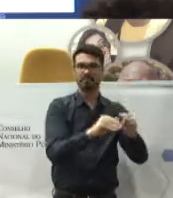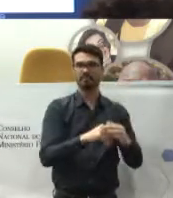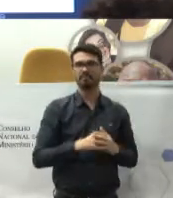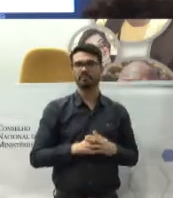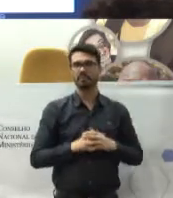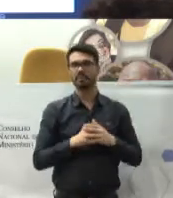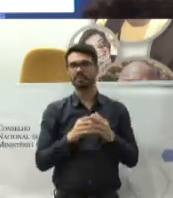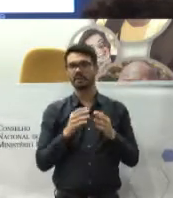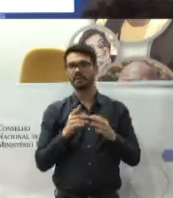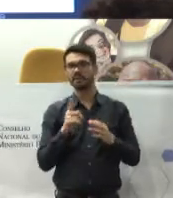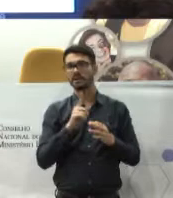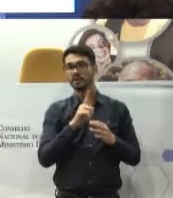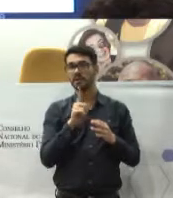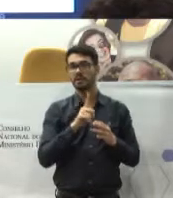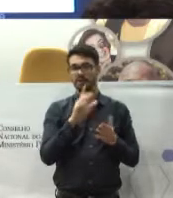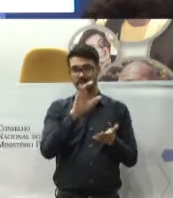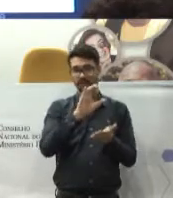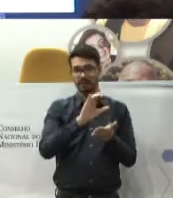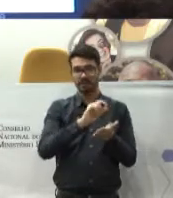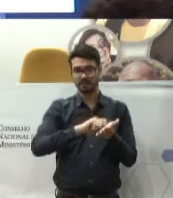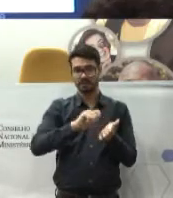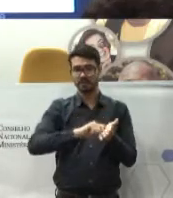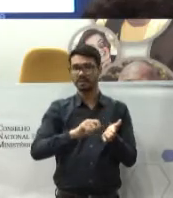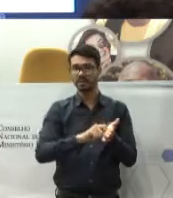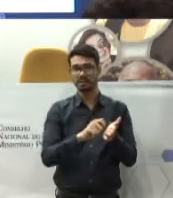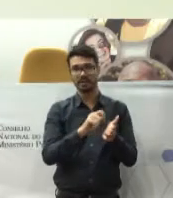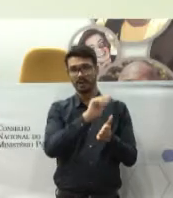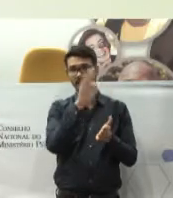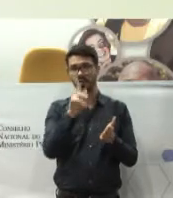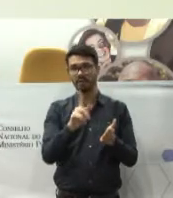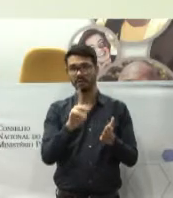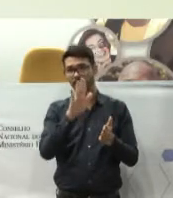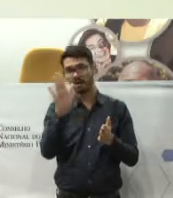julgamento. Não é tão claro na tese.